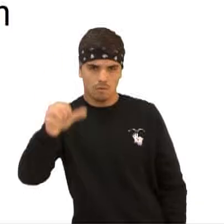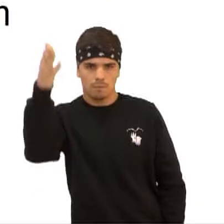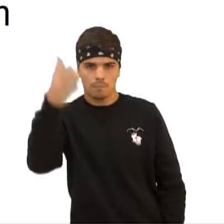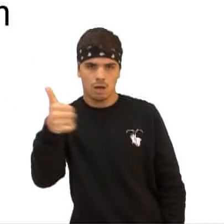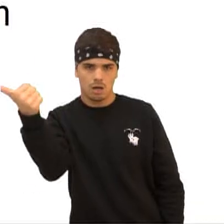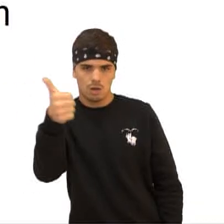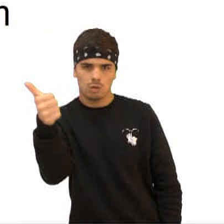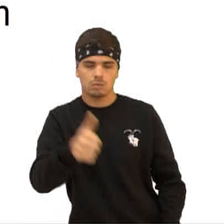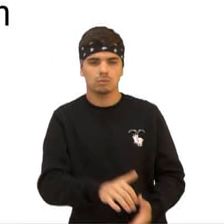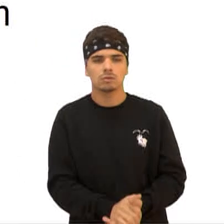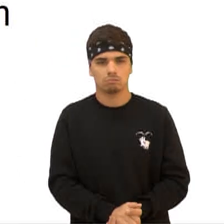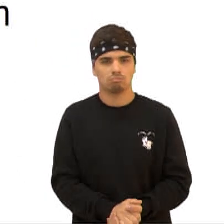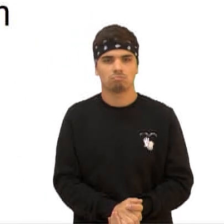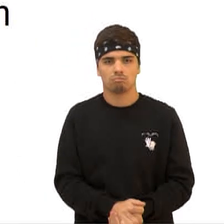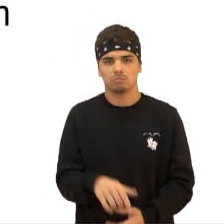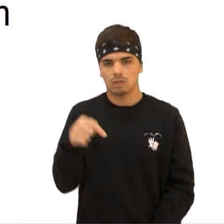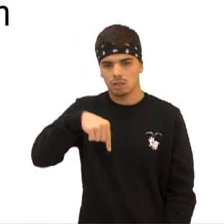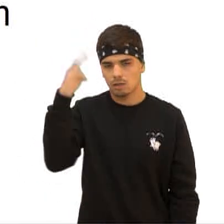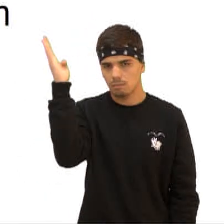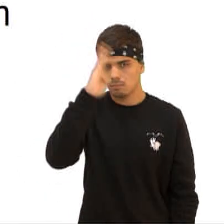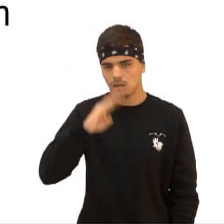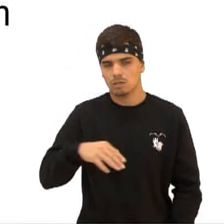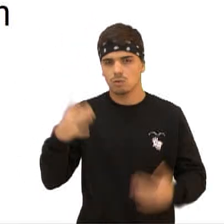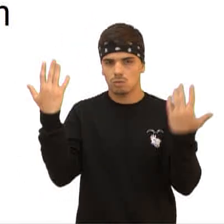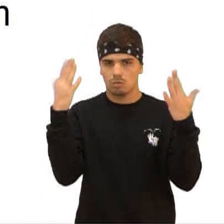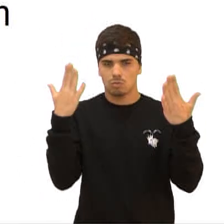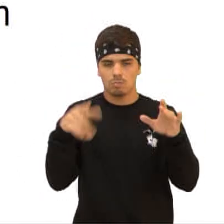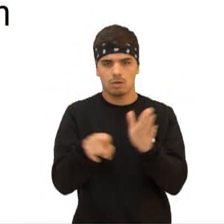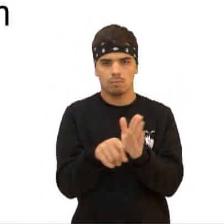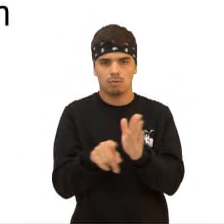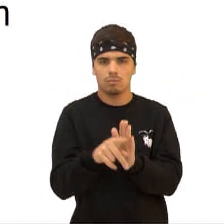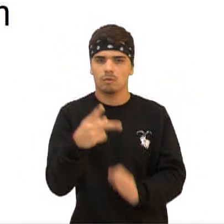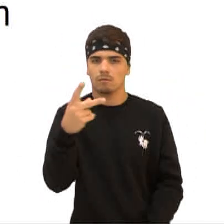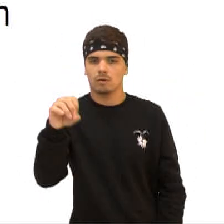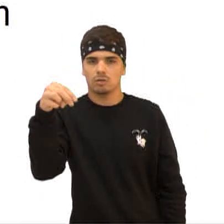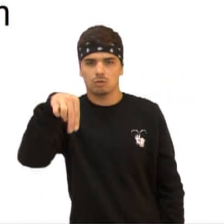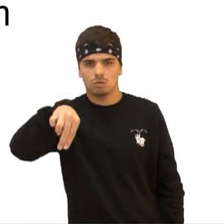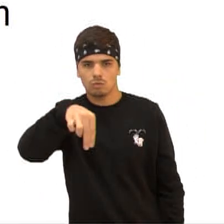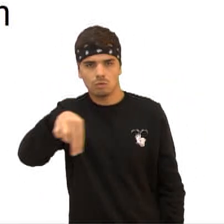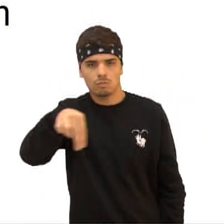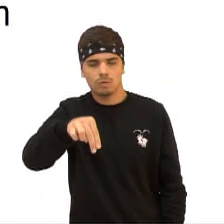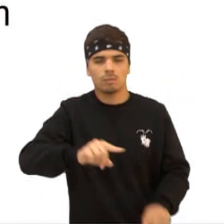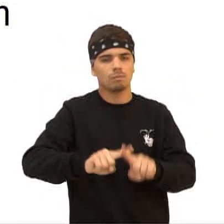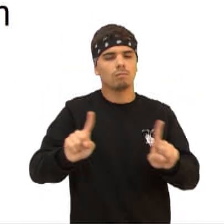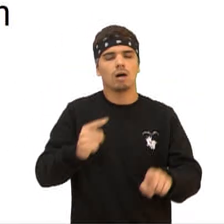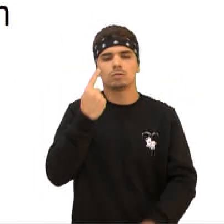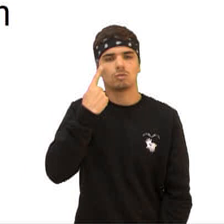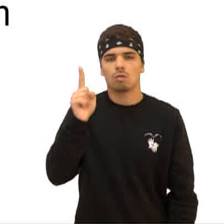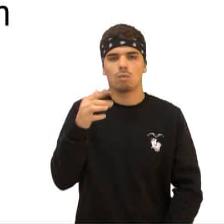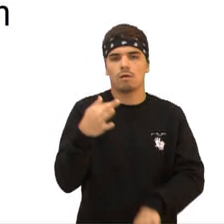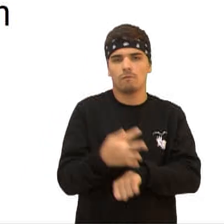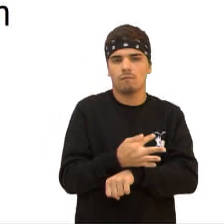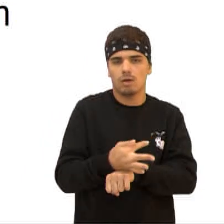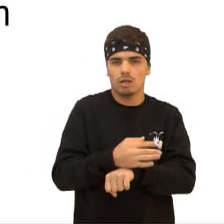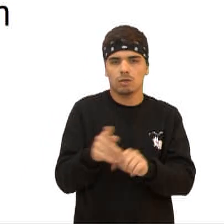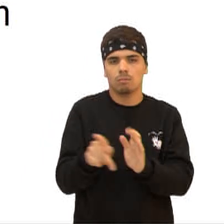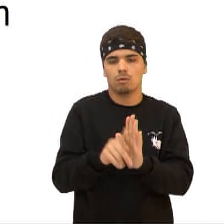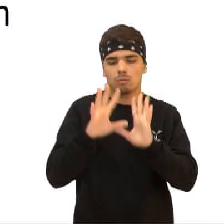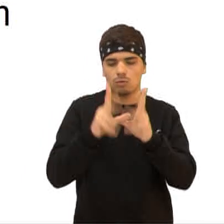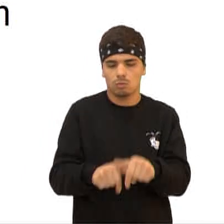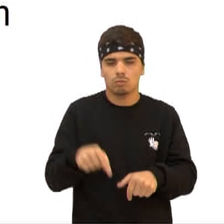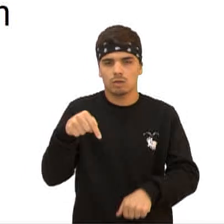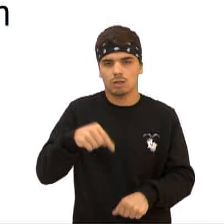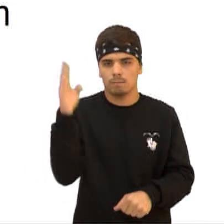12.519/11. O Dia da Consciência Negra no Brasil é comemorado em 20 de novembro, porém não é feriado em todo o território